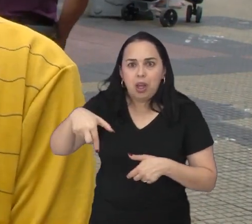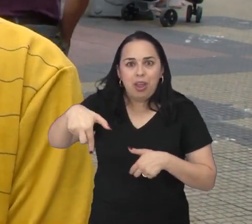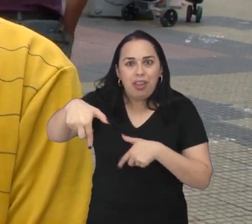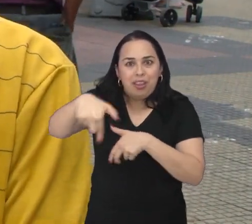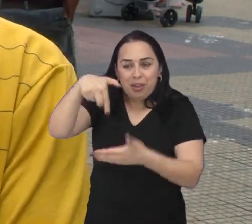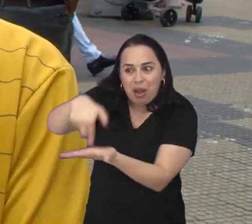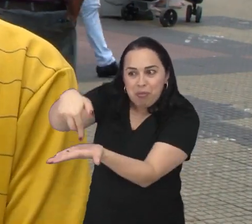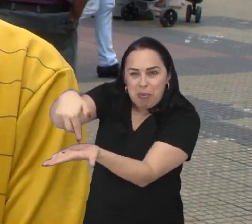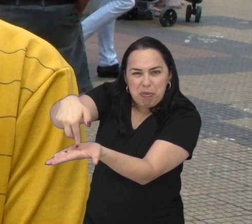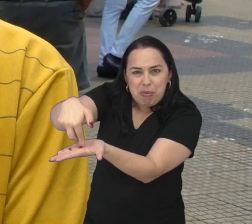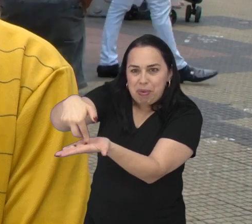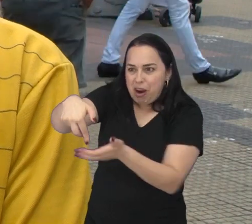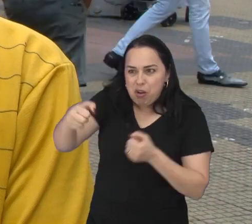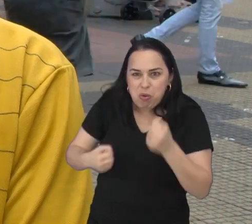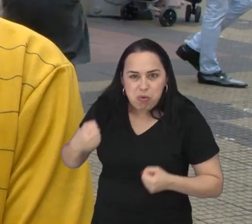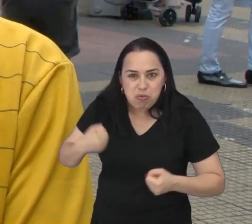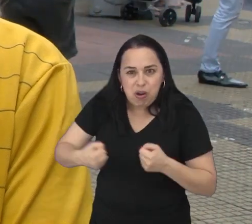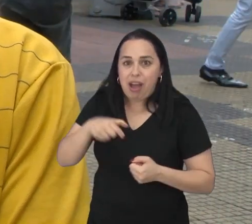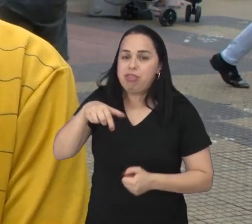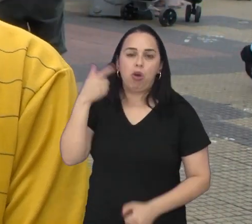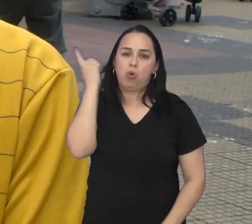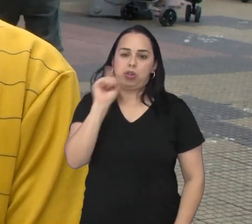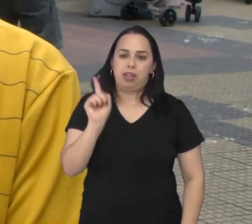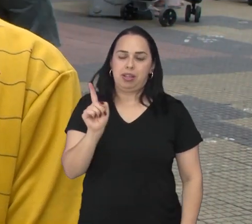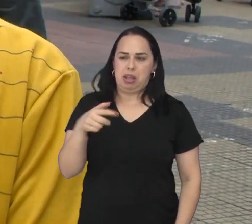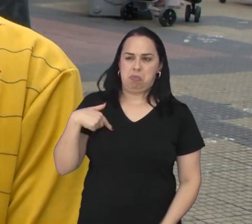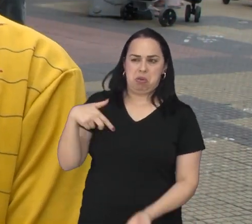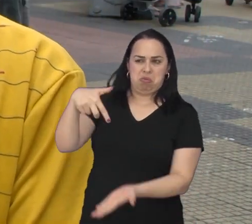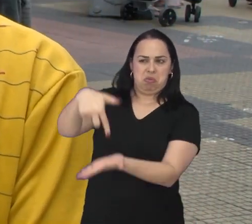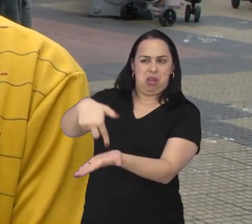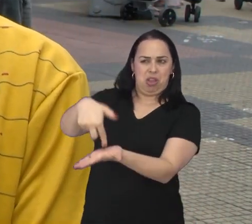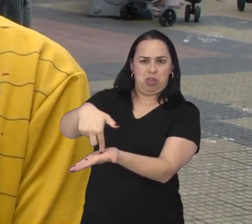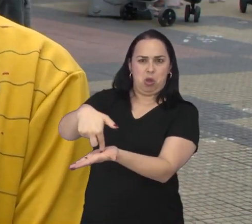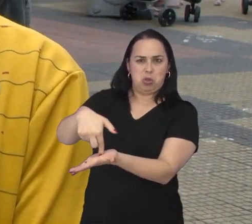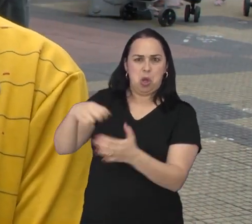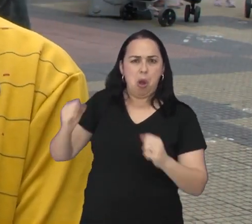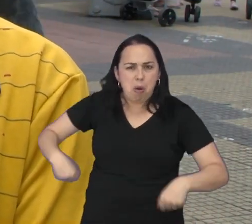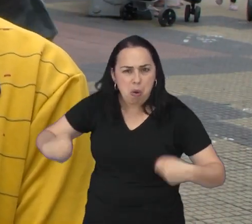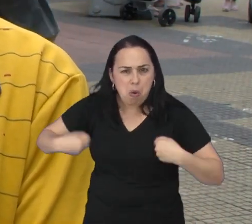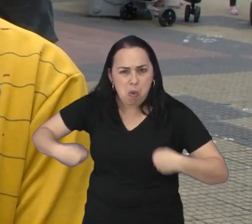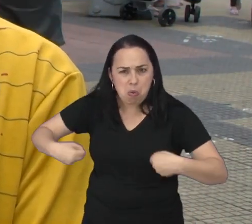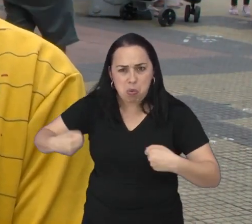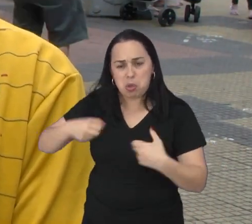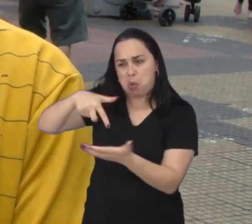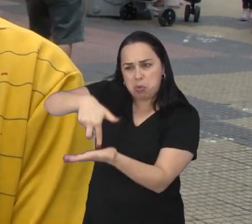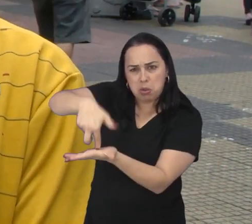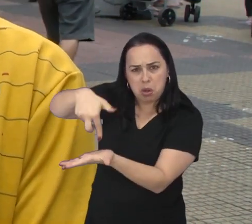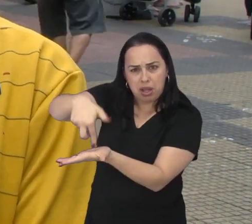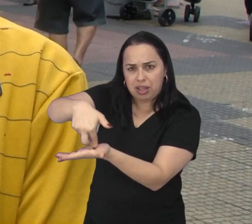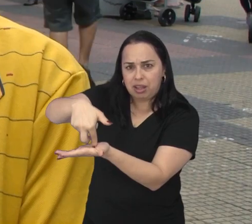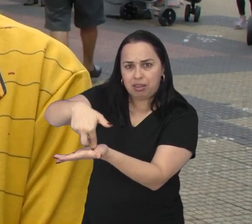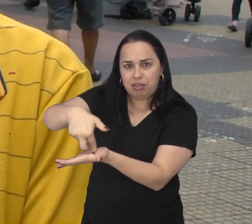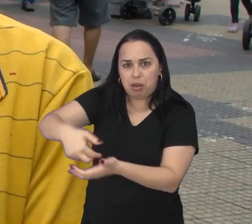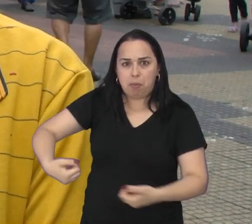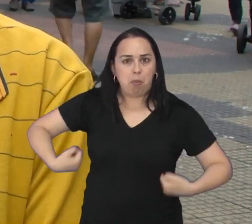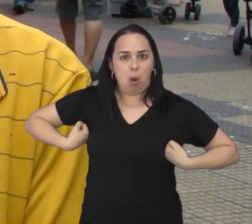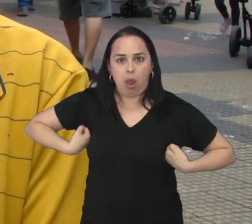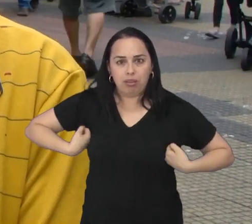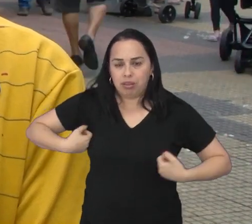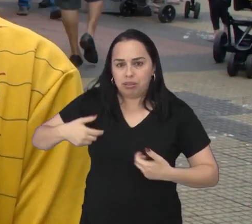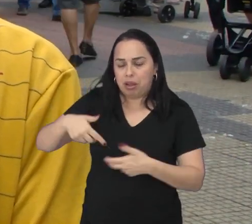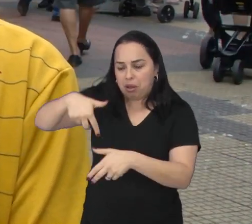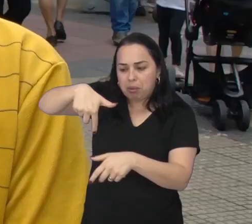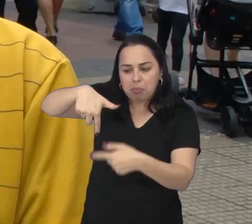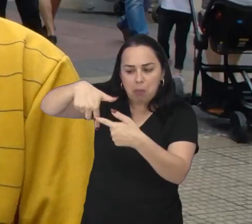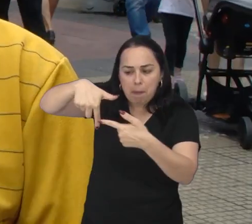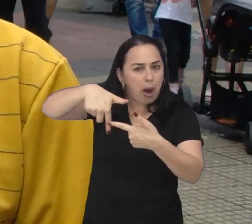não andava tão rápido quanto ele. Eu achava que aquele ser era de outro planeta, pela forma que ele corria com uma perna só, não tinha muleta, não